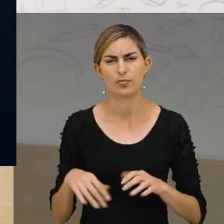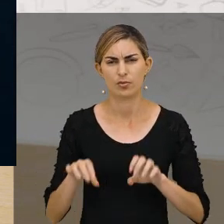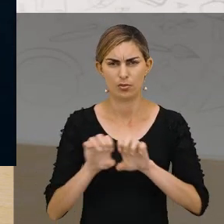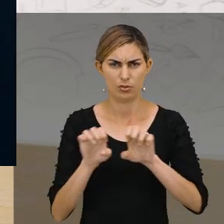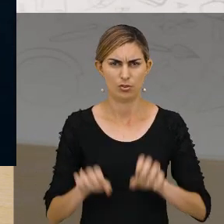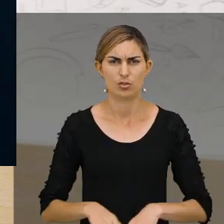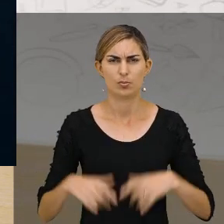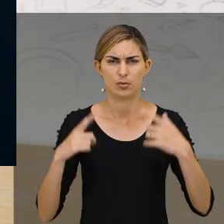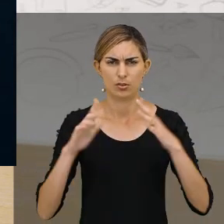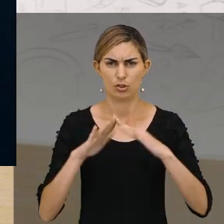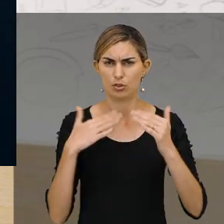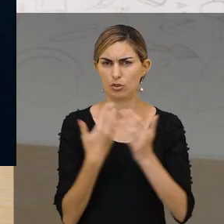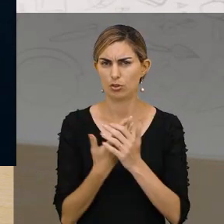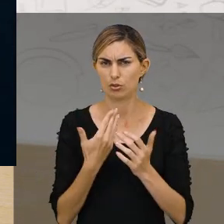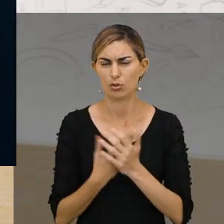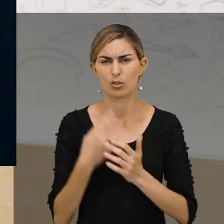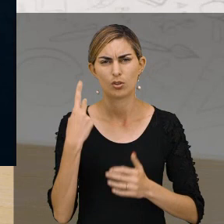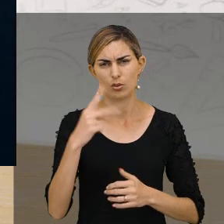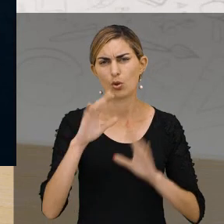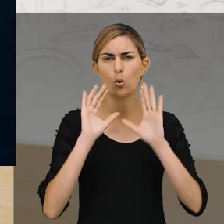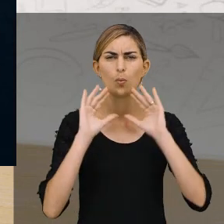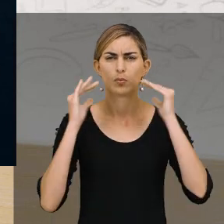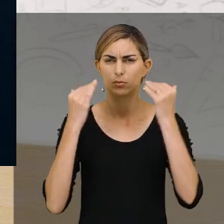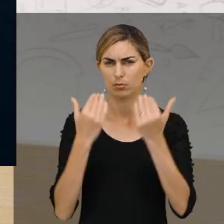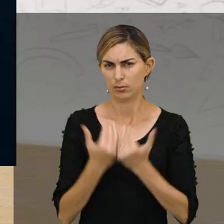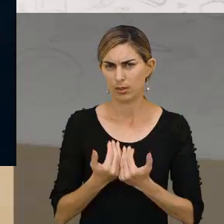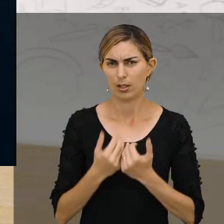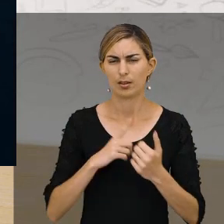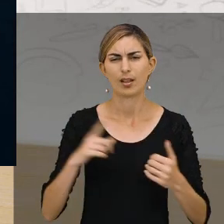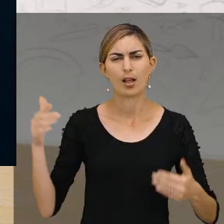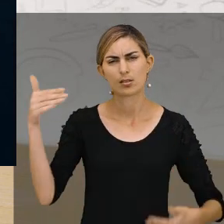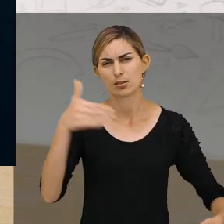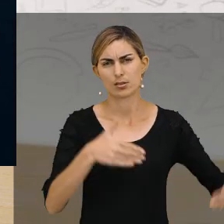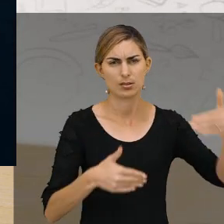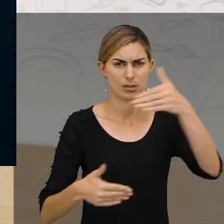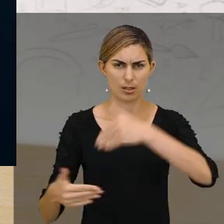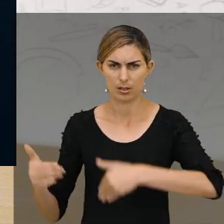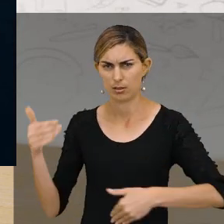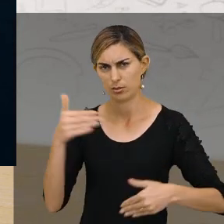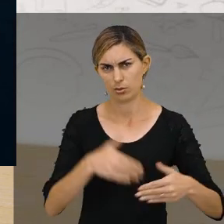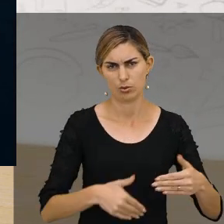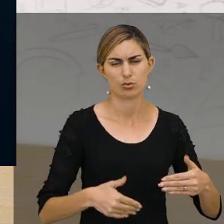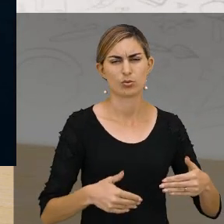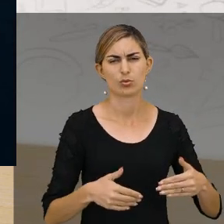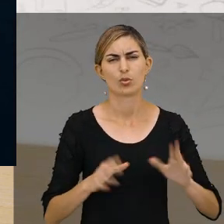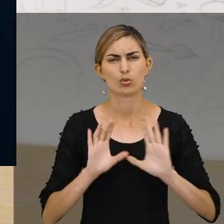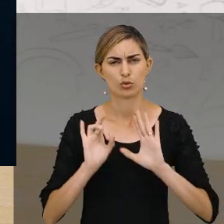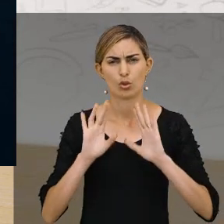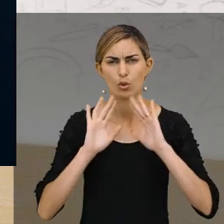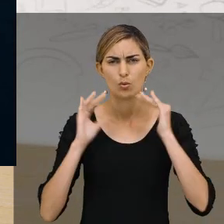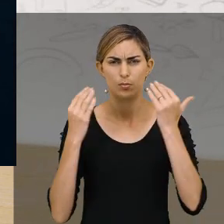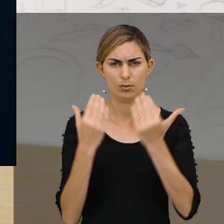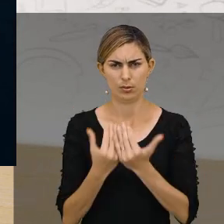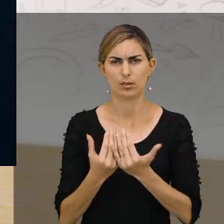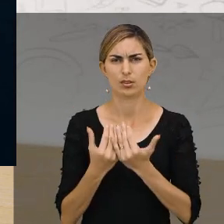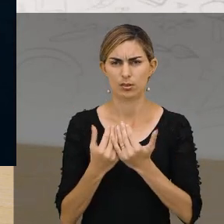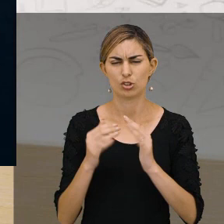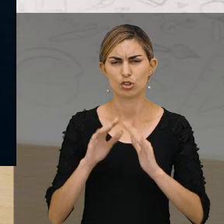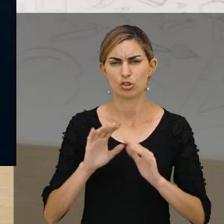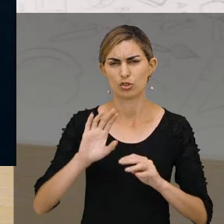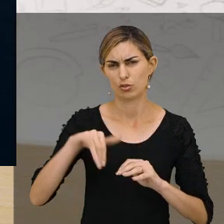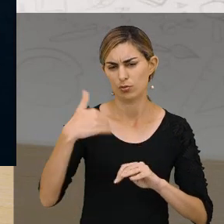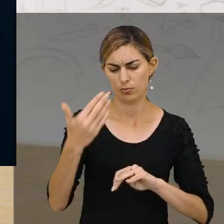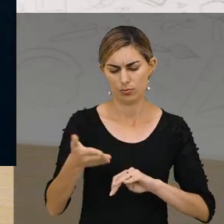do estabelecimento escolar, para que a comunidade tenha acesso, não só a comunidade interna, como